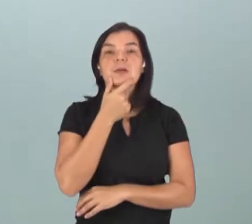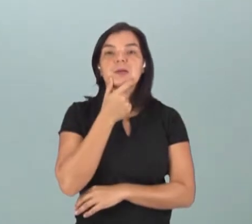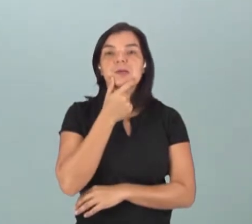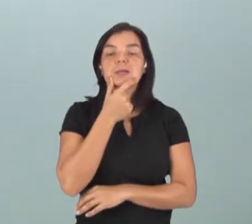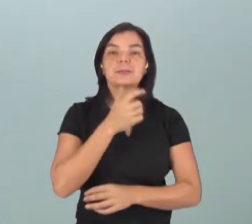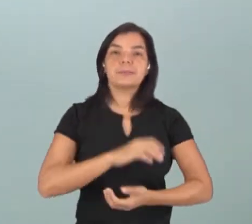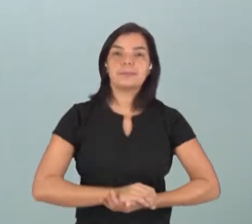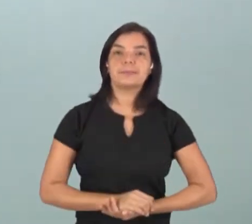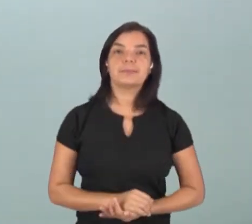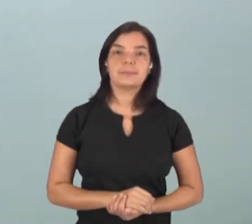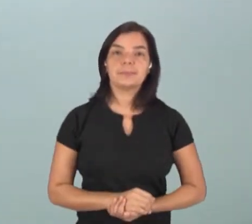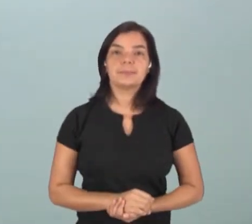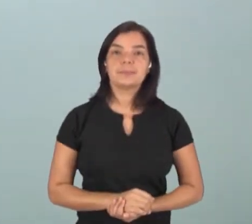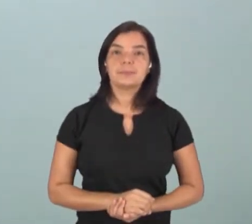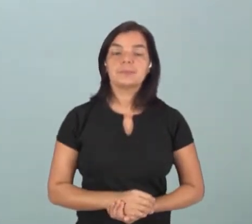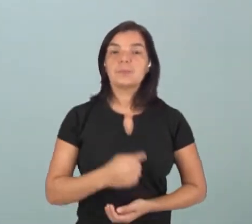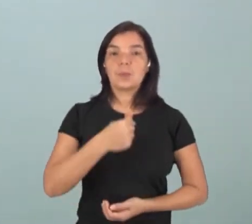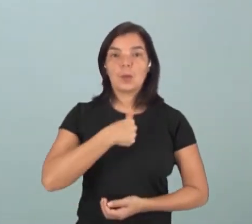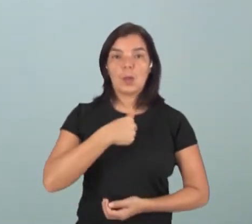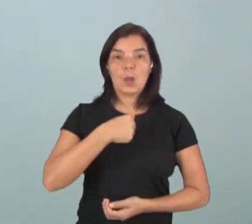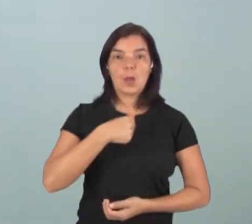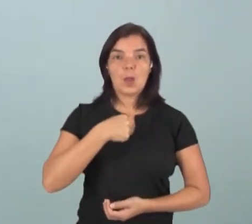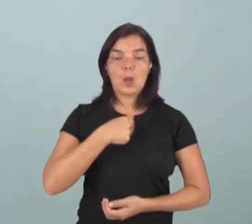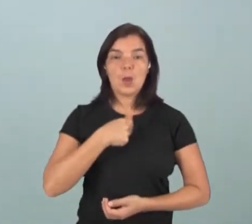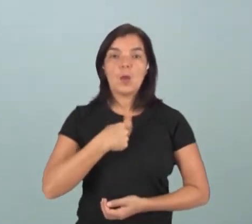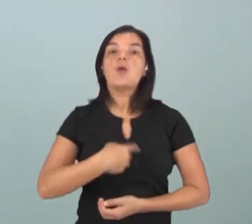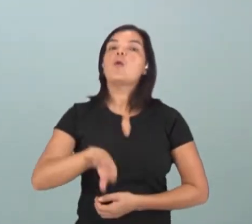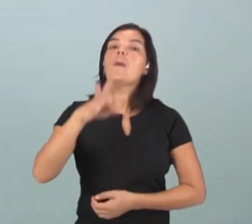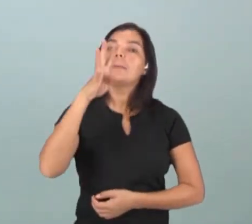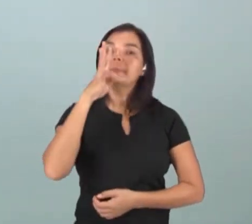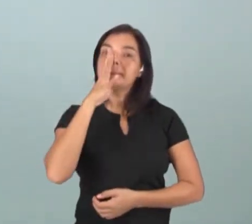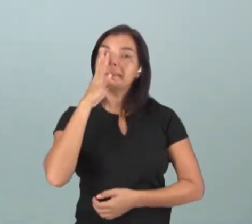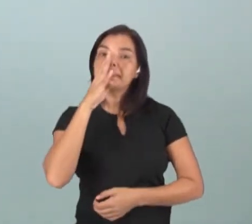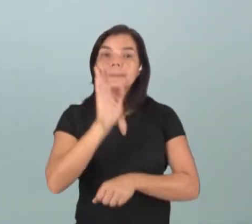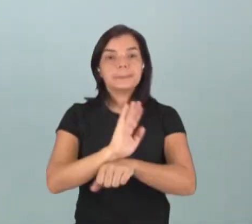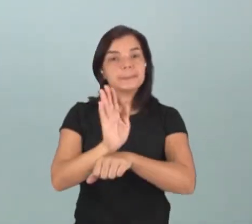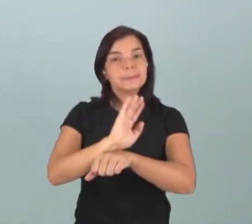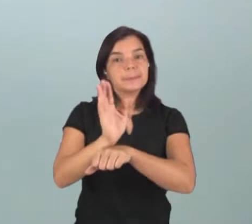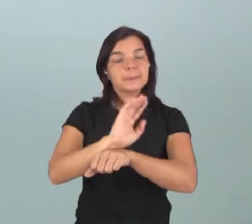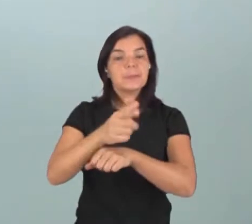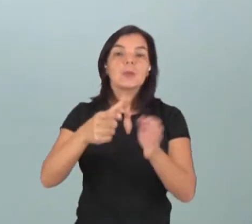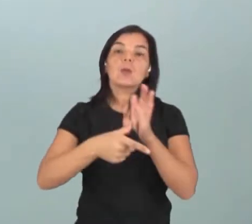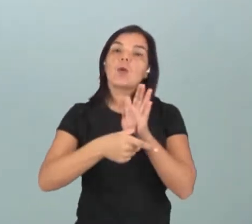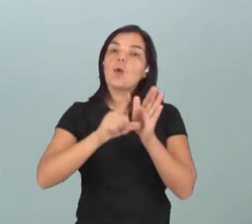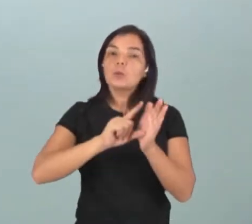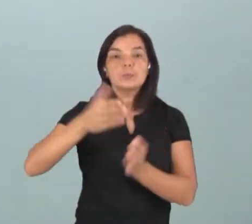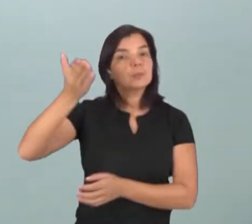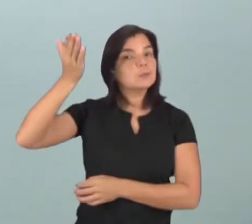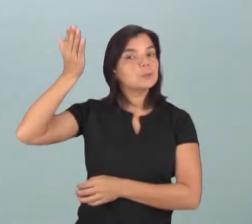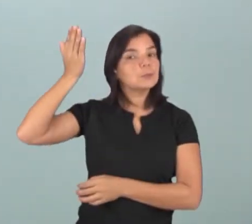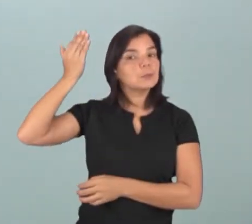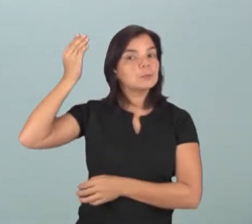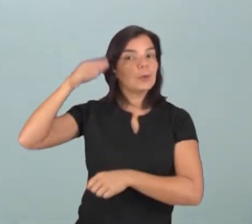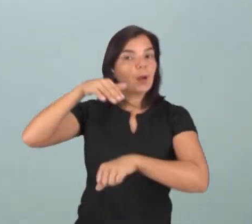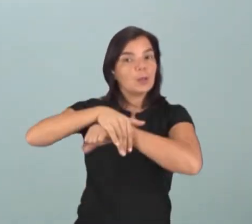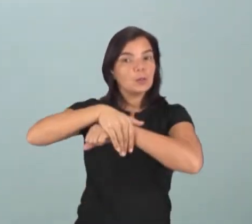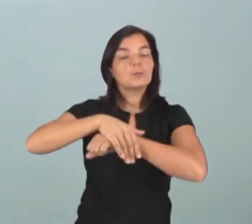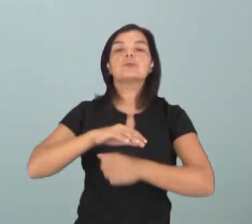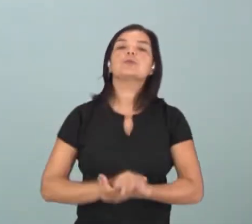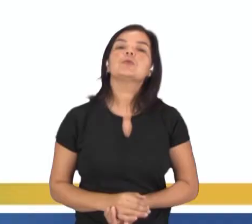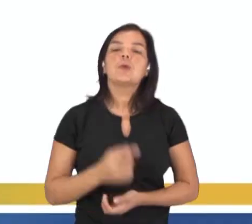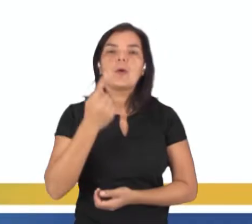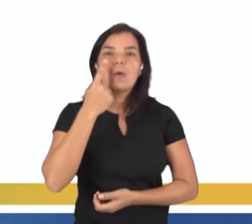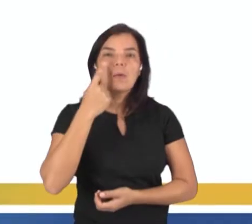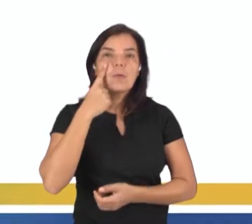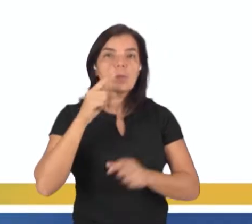movie yesterday night. Eu estava assistindo um filme ontem à noite, ok? Aí, como exemplo, tem na